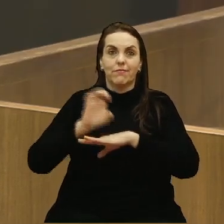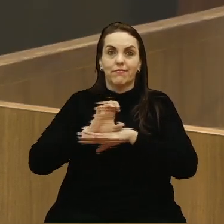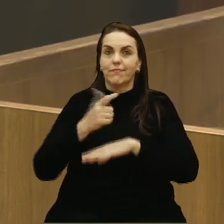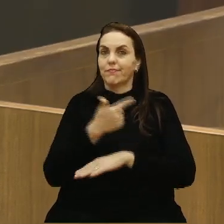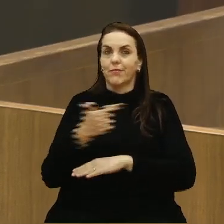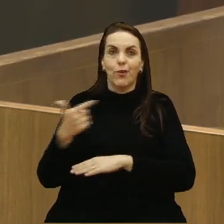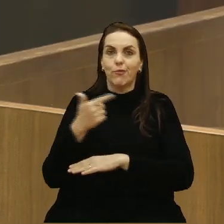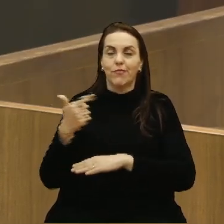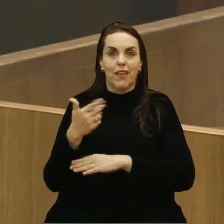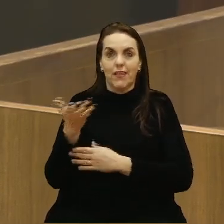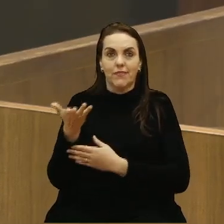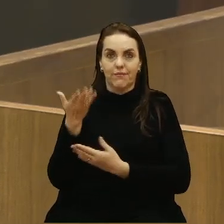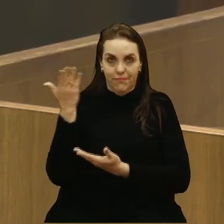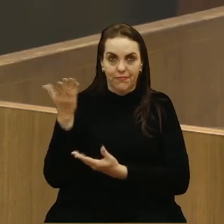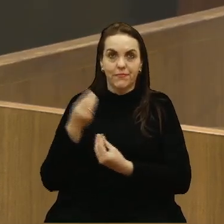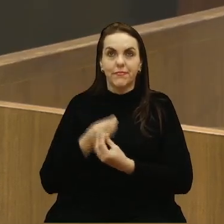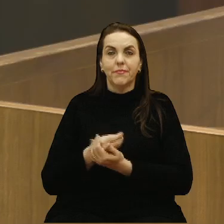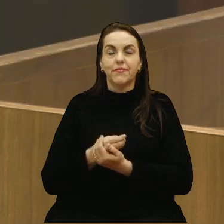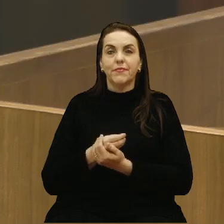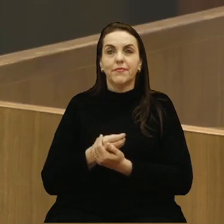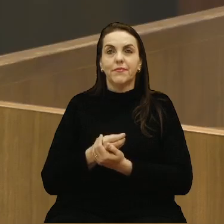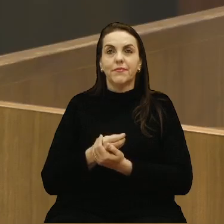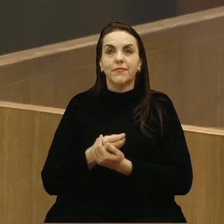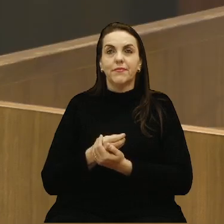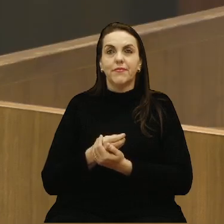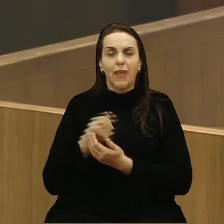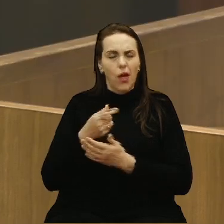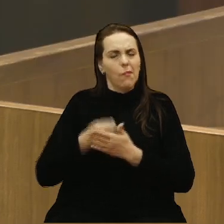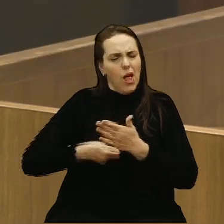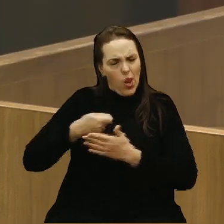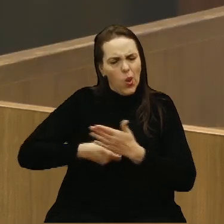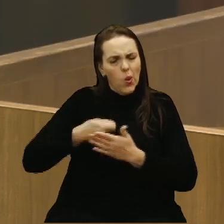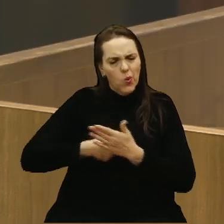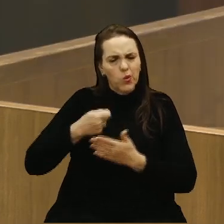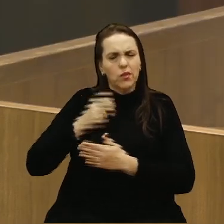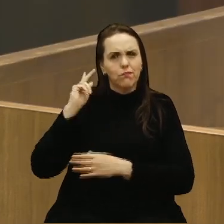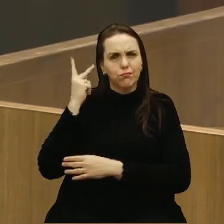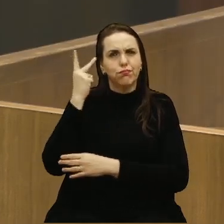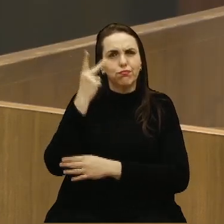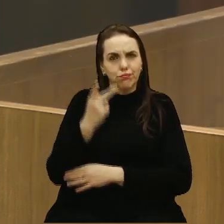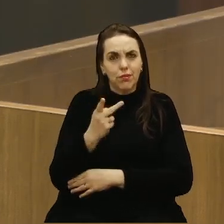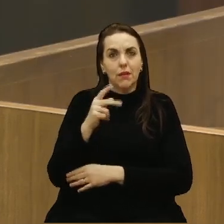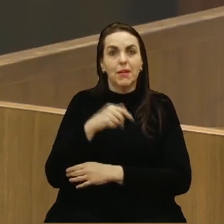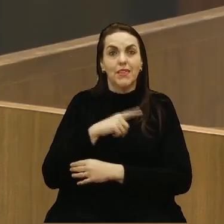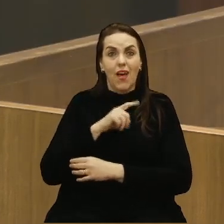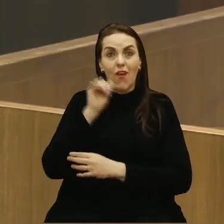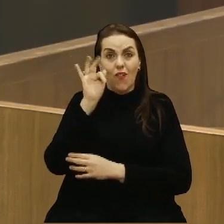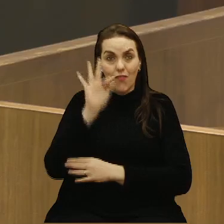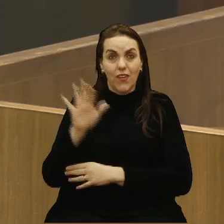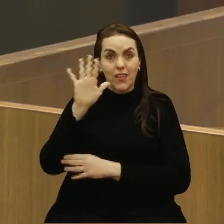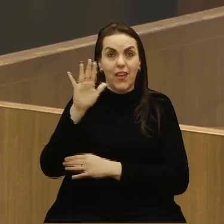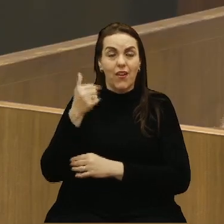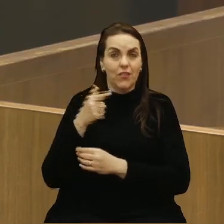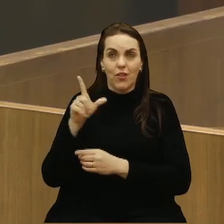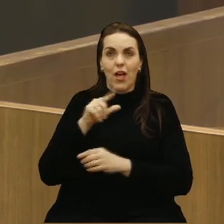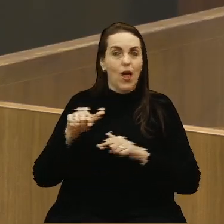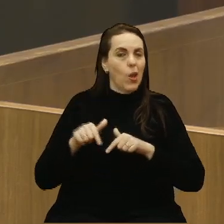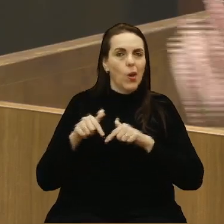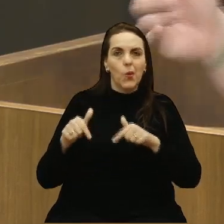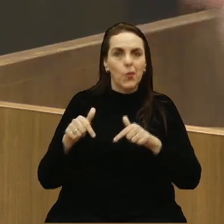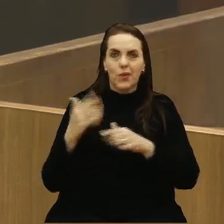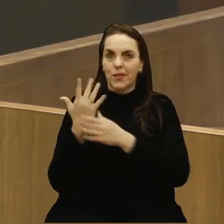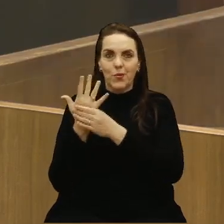uma instituição como essa, e é uma luta histórica. Nós sabemos que essa luta para ter federal aqui não começou com a luta pela